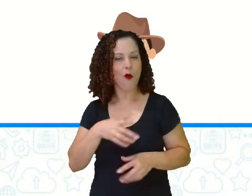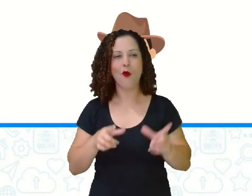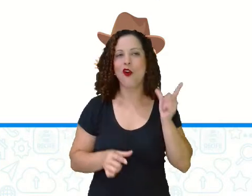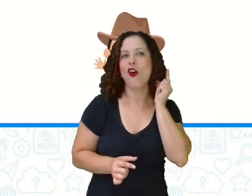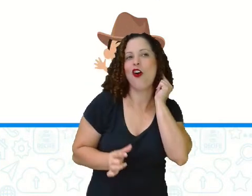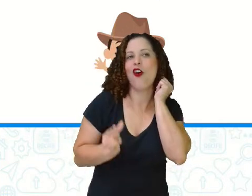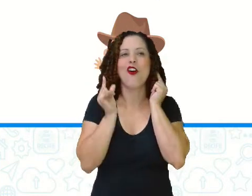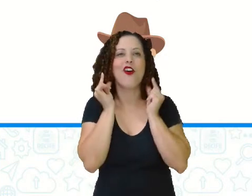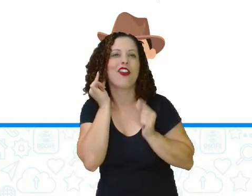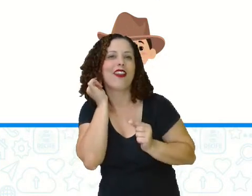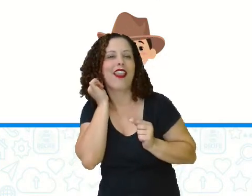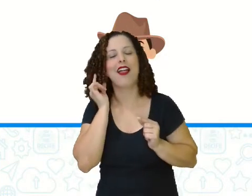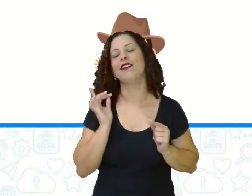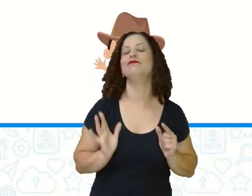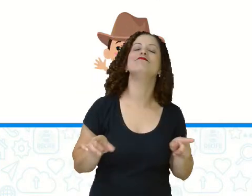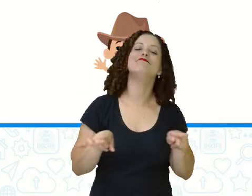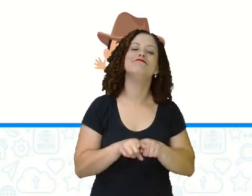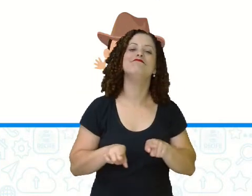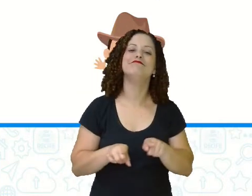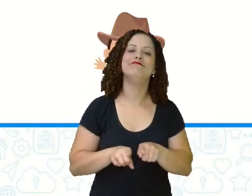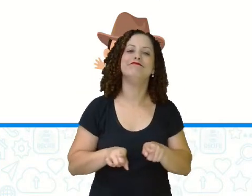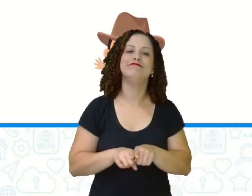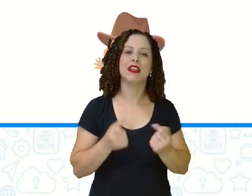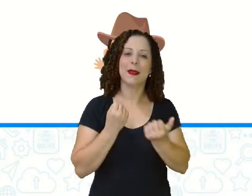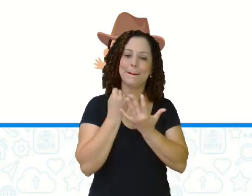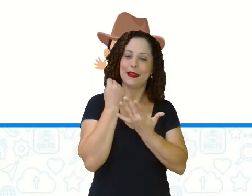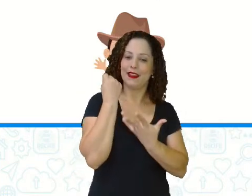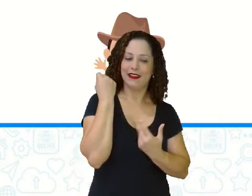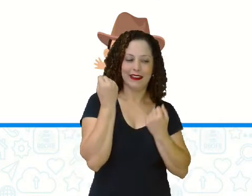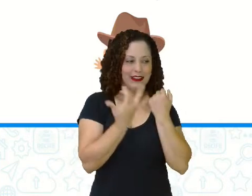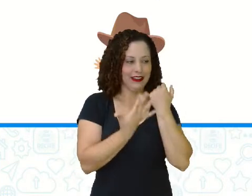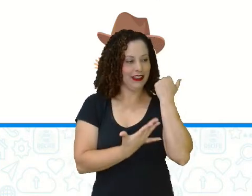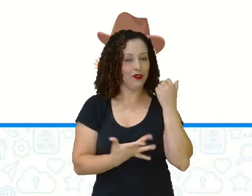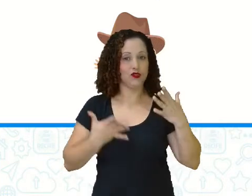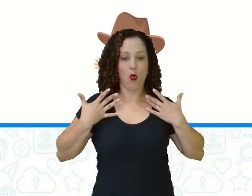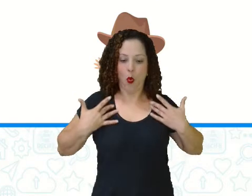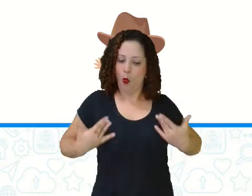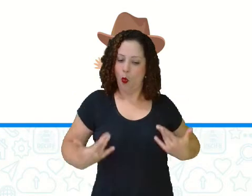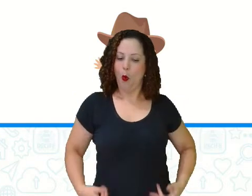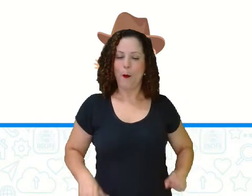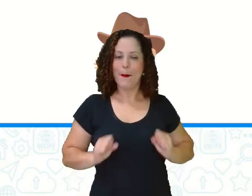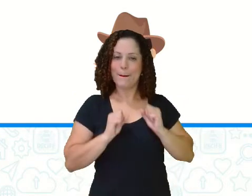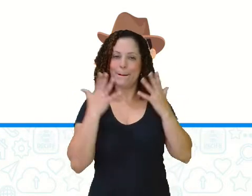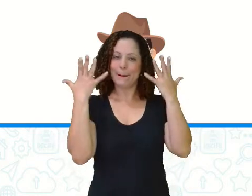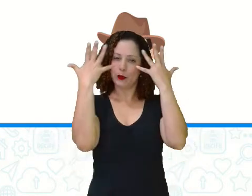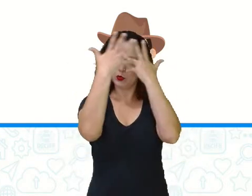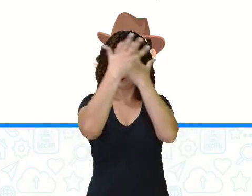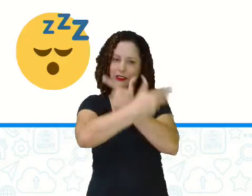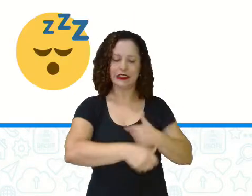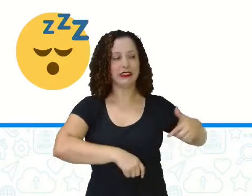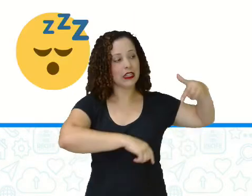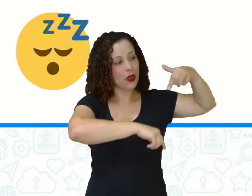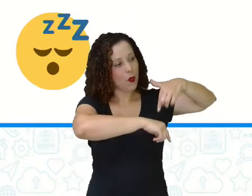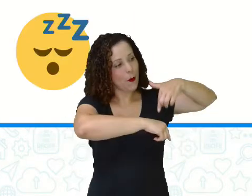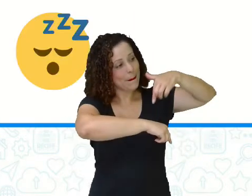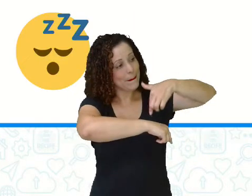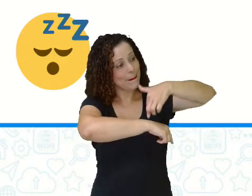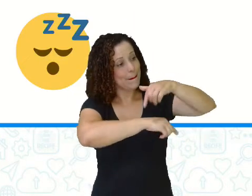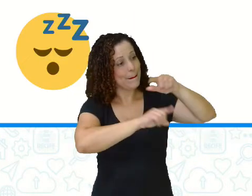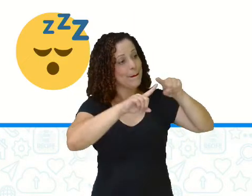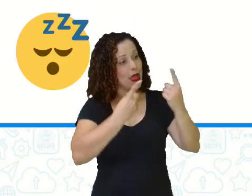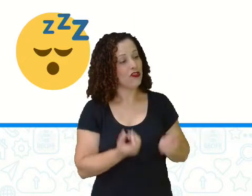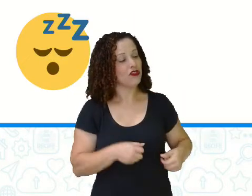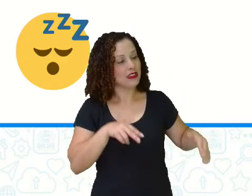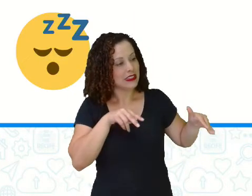de esmeraldas. Você terá os mais belos vestidos e mesmo com um pé só, usará os mais belos